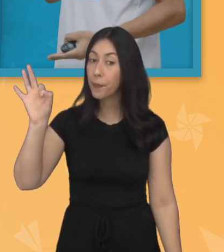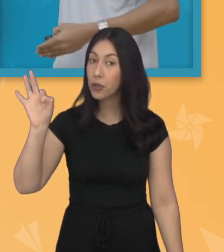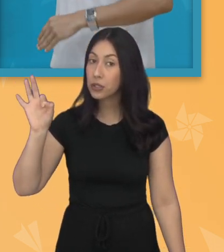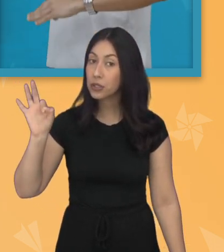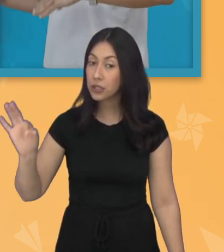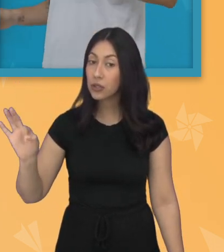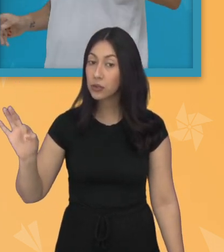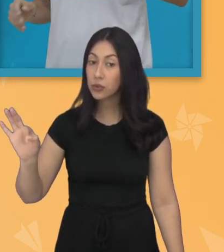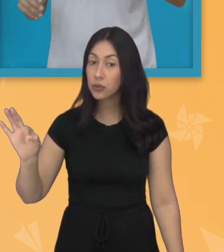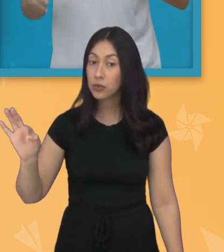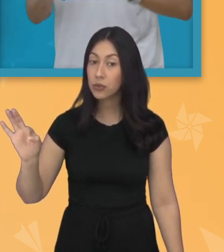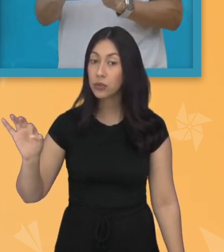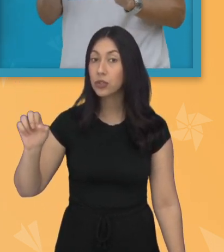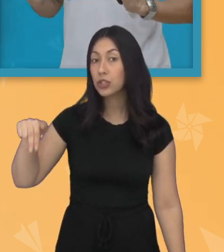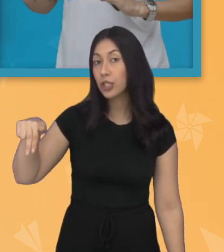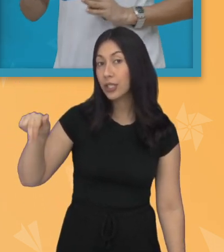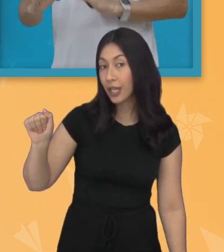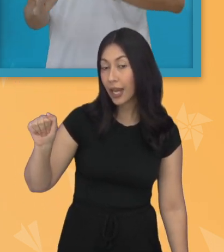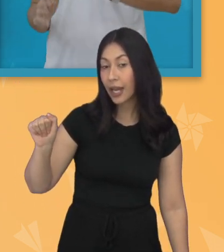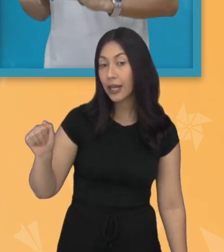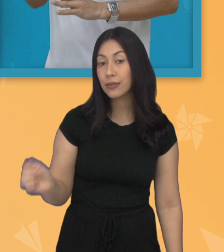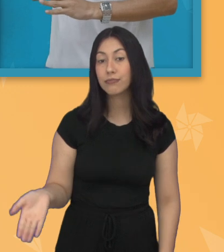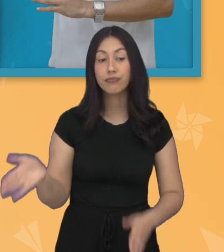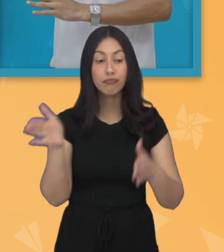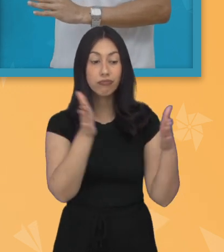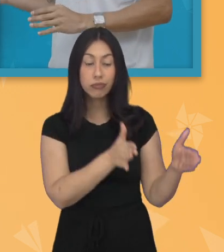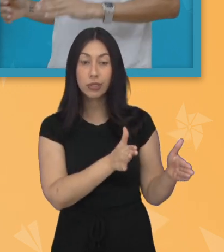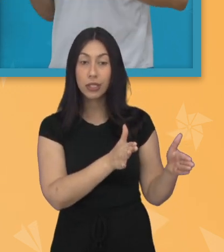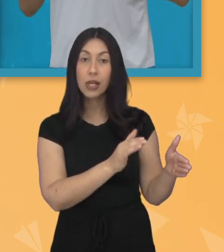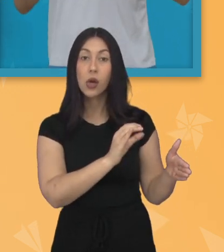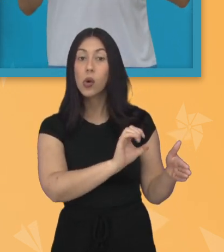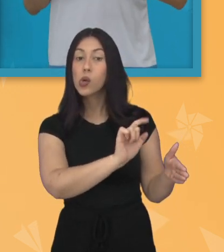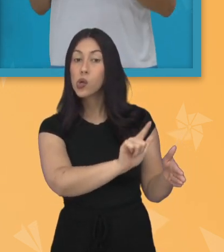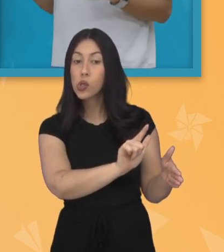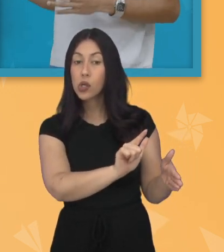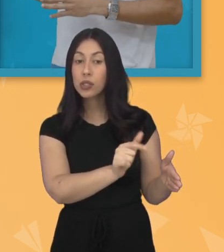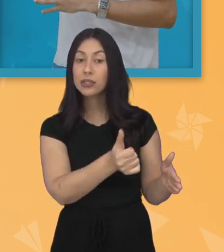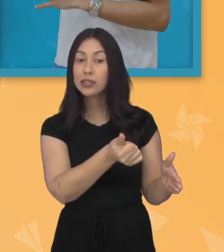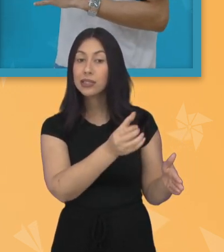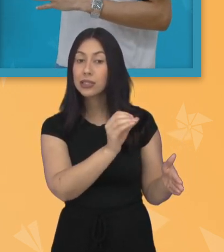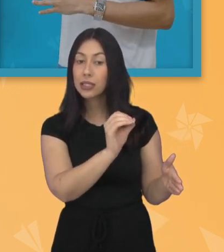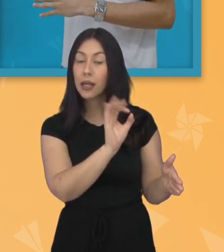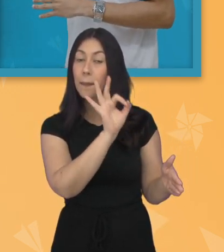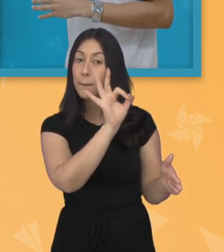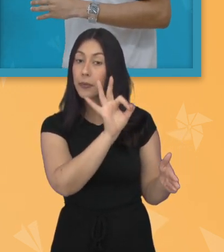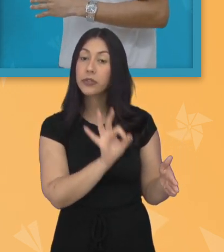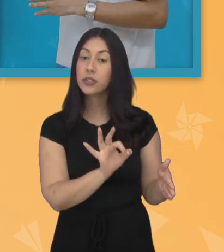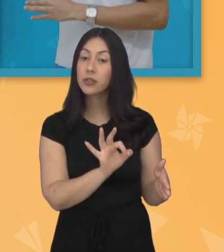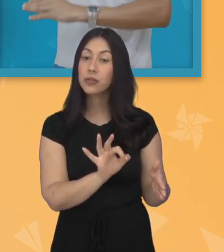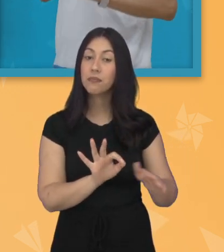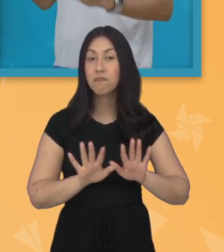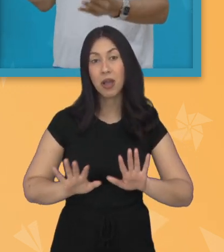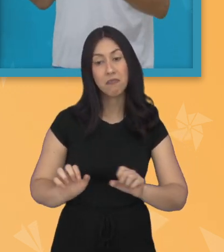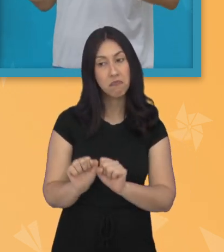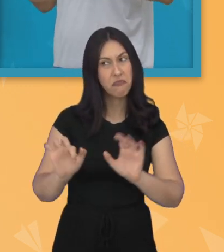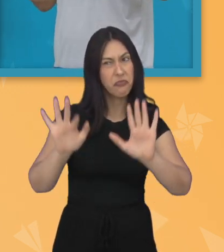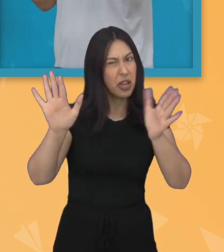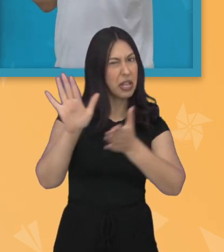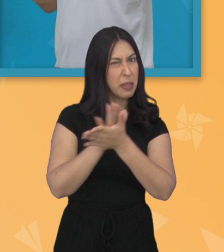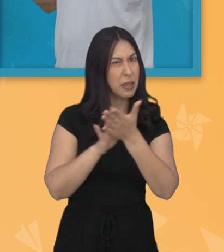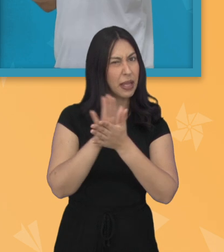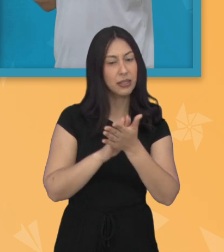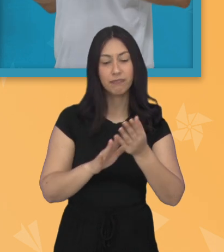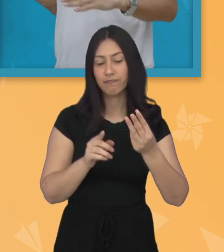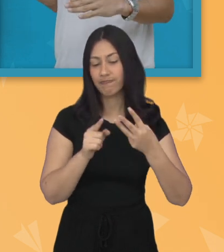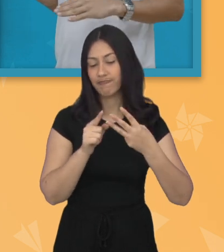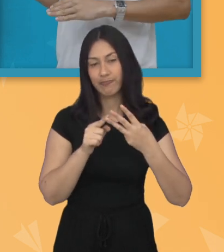de sódio e 60,68% de cloro. E como a gente não está trabalhando aqui, não, em nenhum momento também fala de gás, então a gente